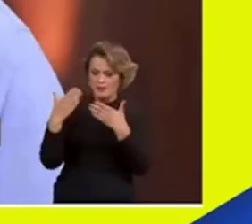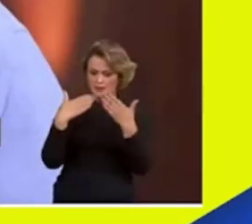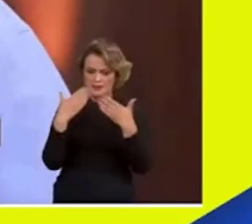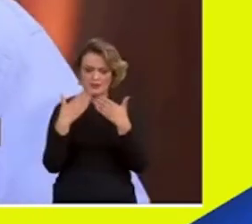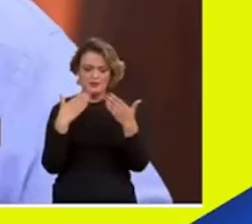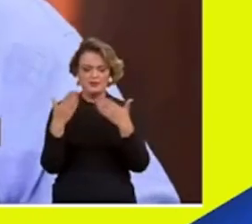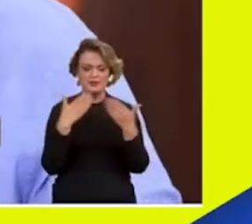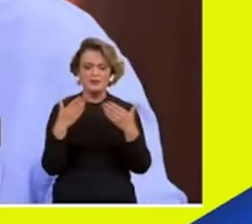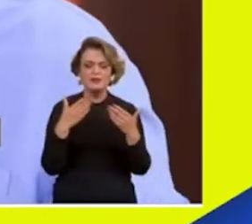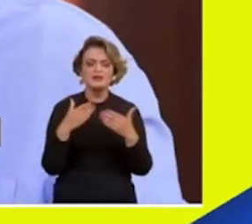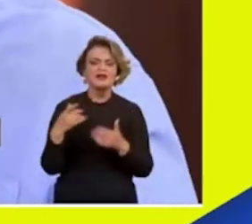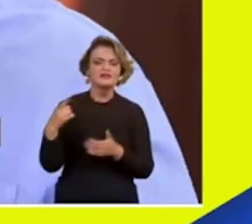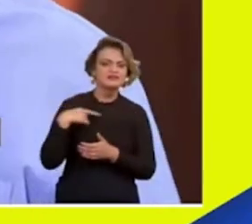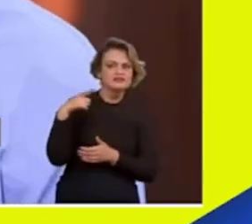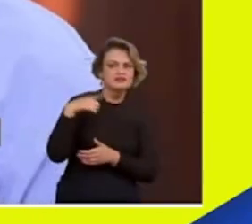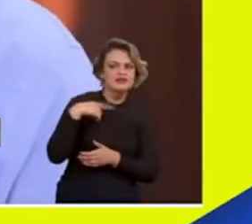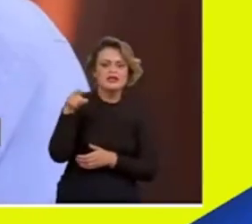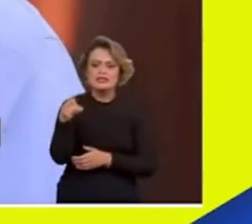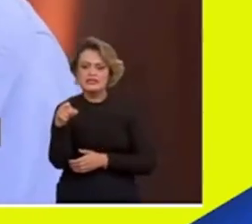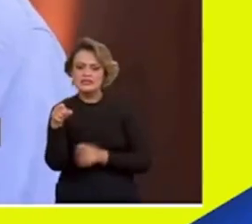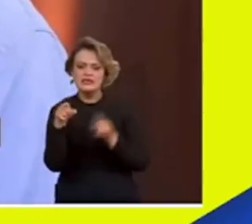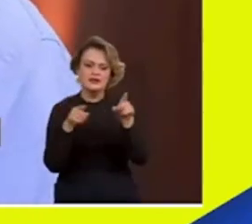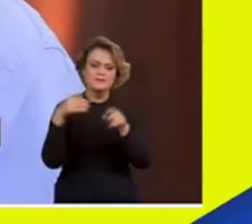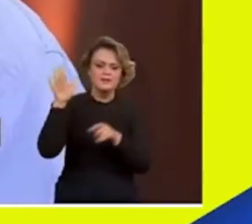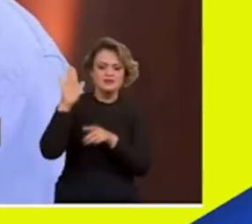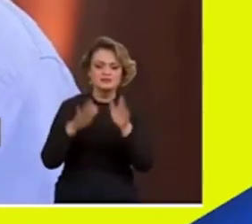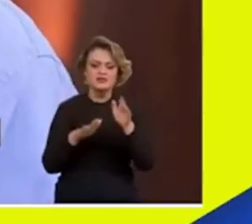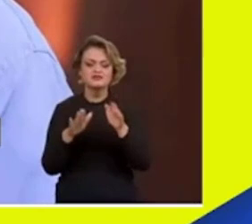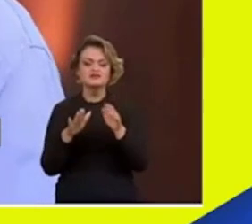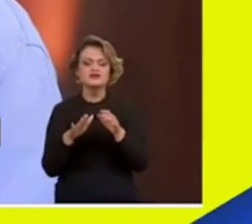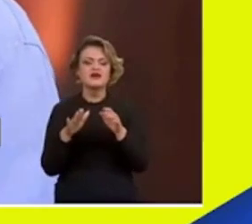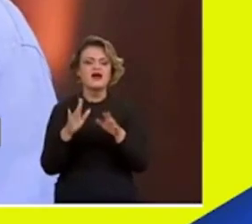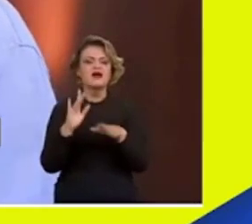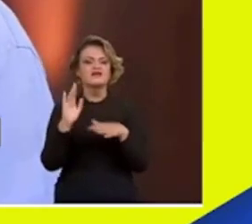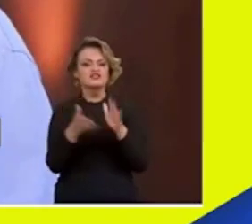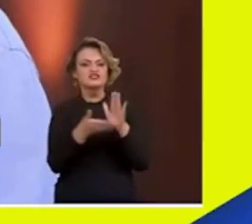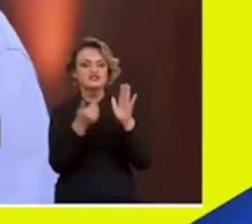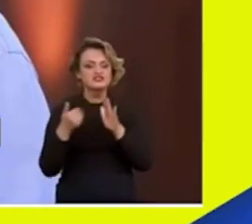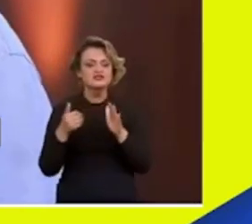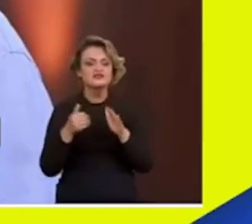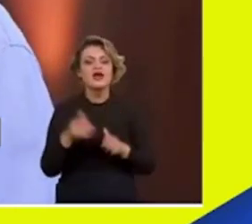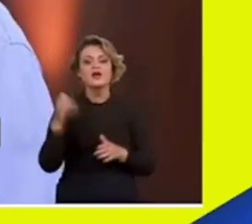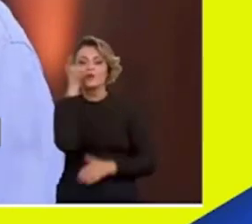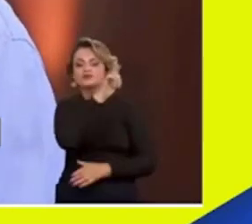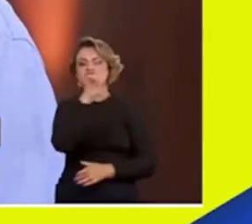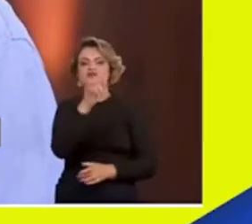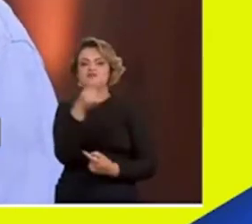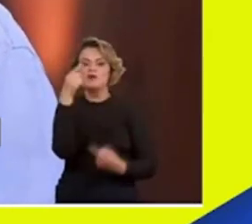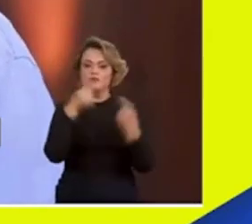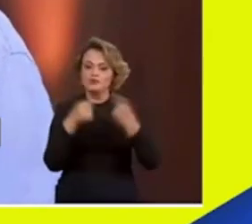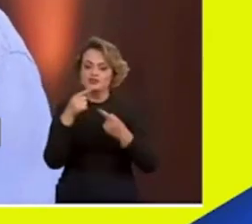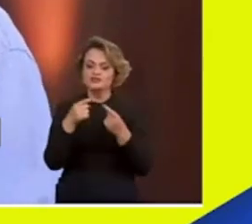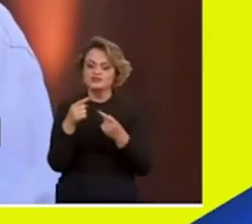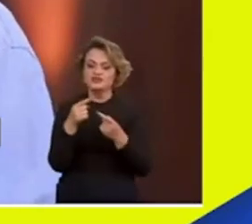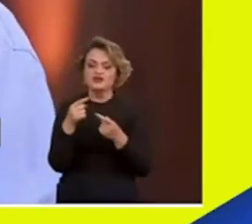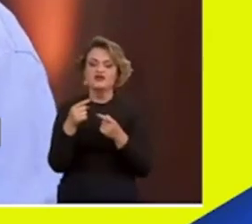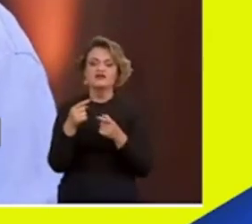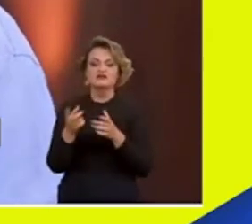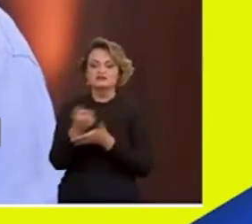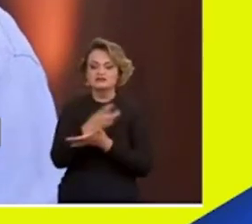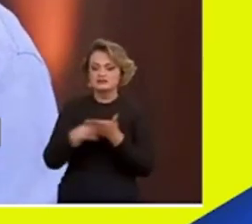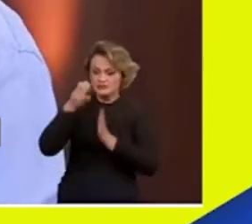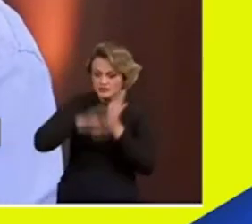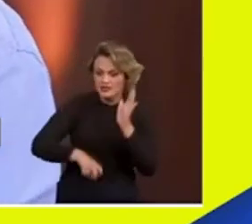mais aqui, uma coisa menos ali, você vai tirando, daqui a pouco tem um formato de uma política tributária aprovada que tem como